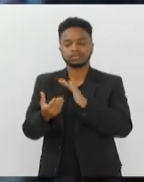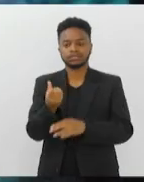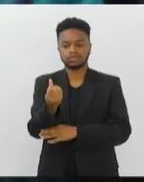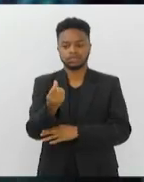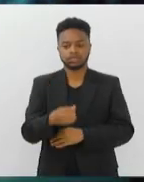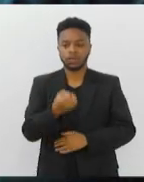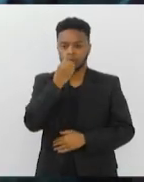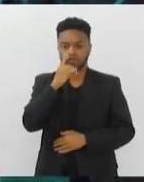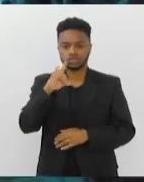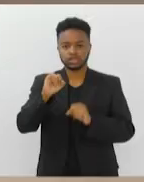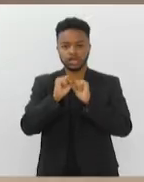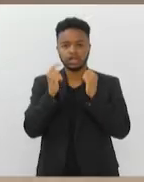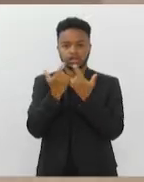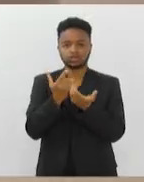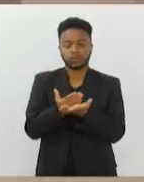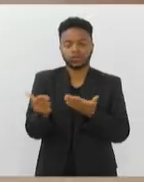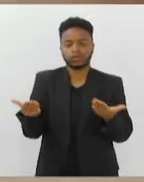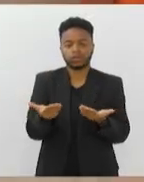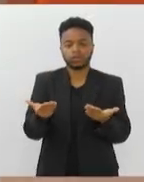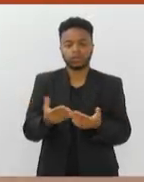Alerj começa agora.